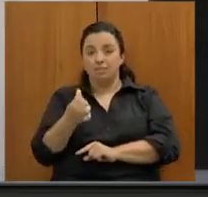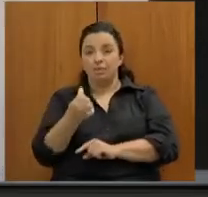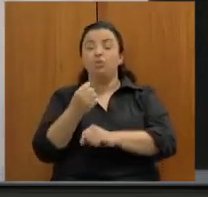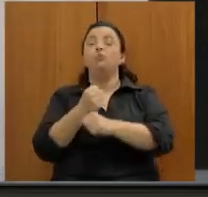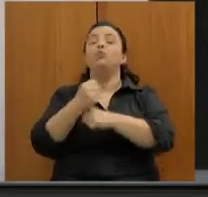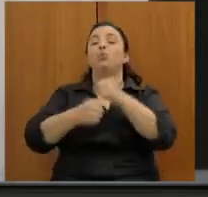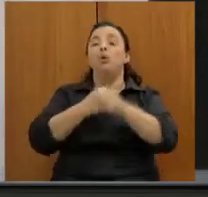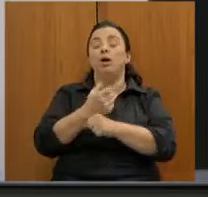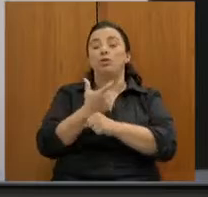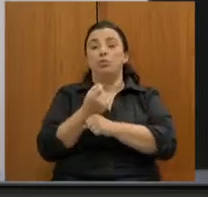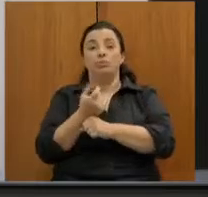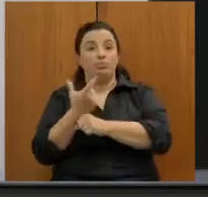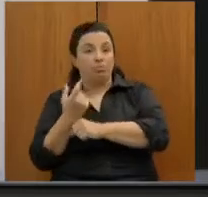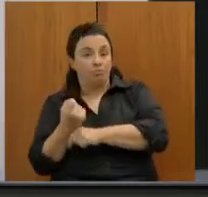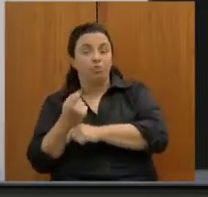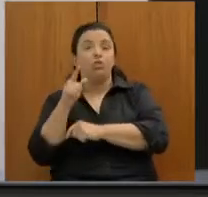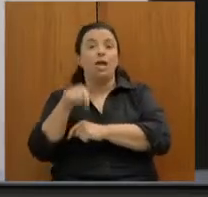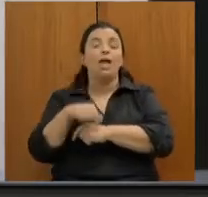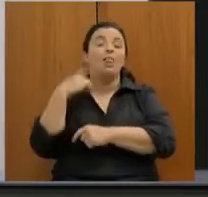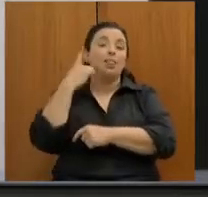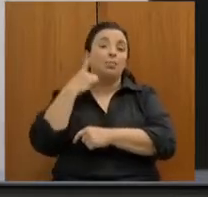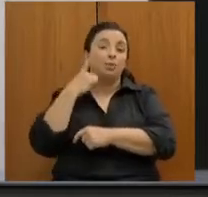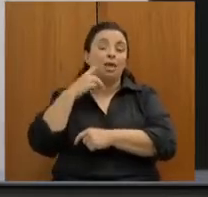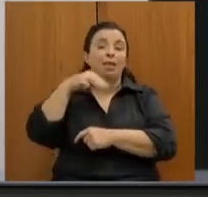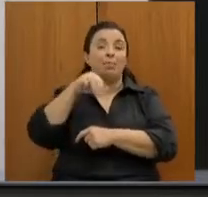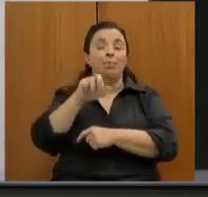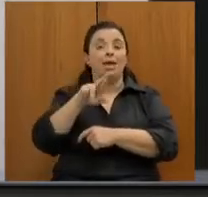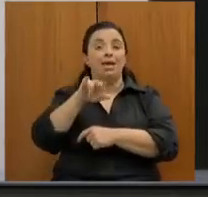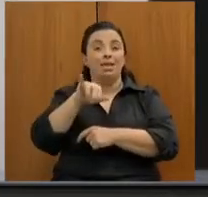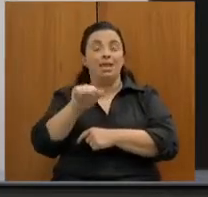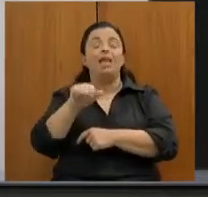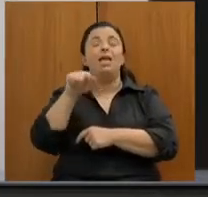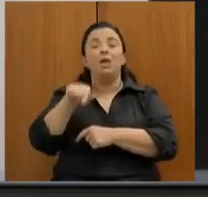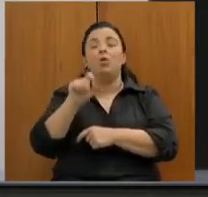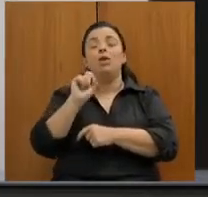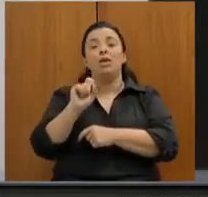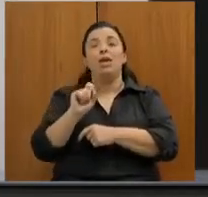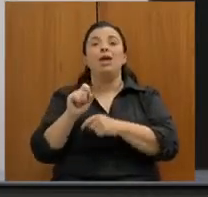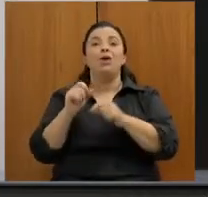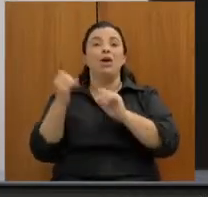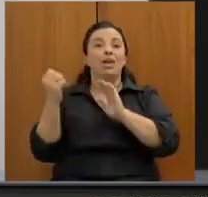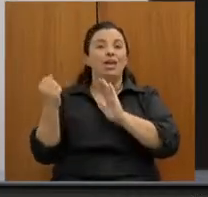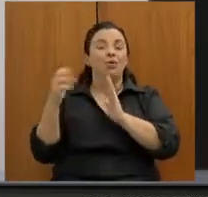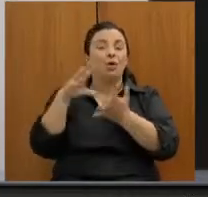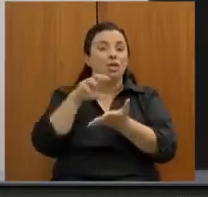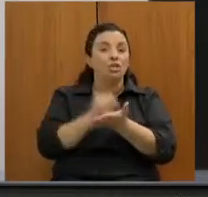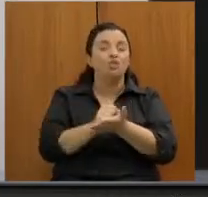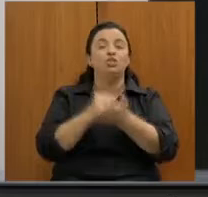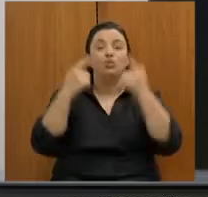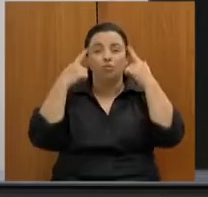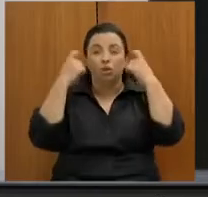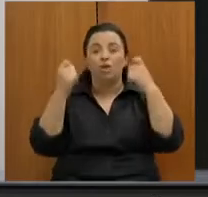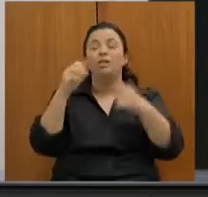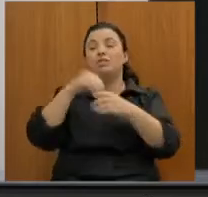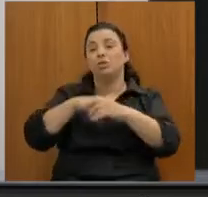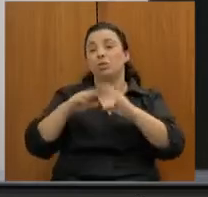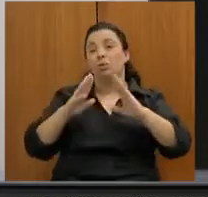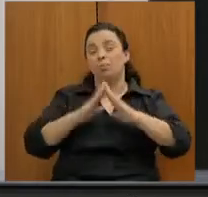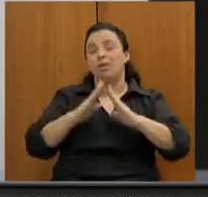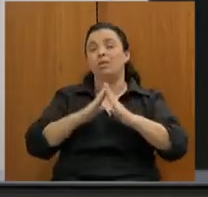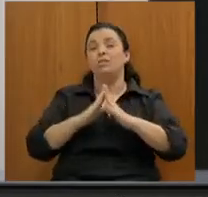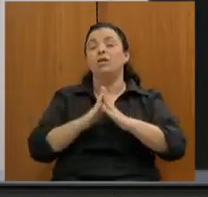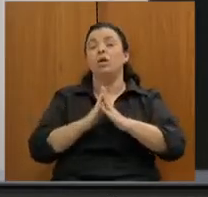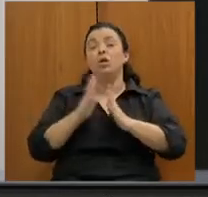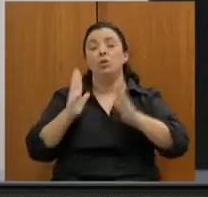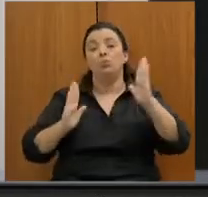deputada Marília Campos é que dispõe sobre o registro de violência doméstica por meio da delegacia virtual durante academia do novo